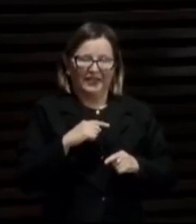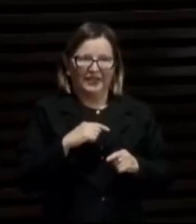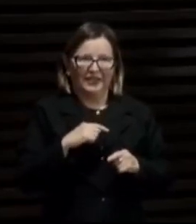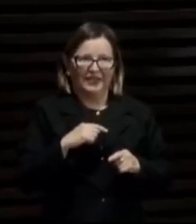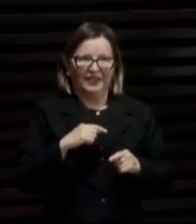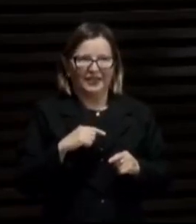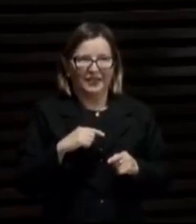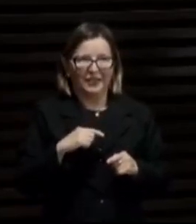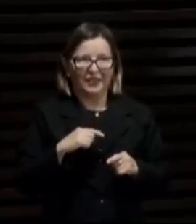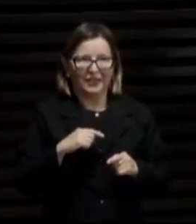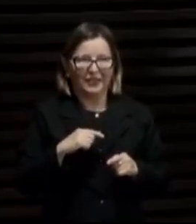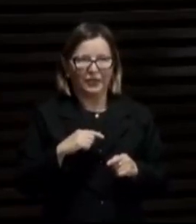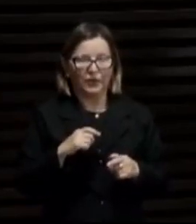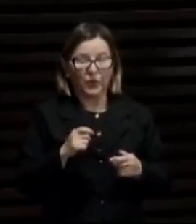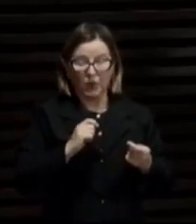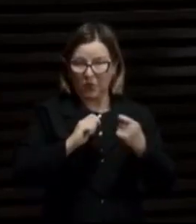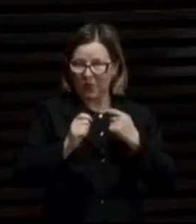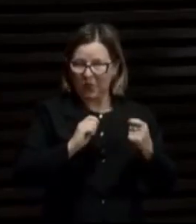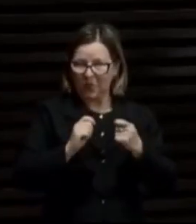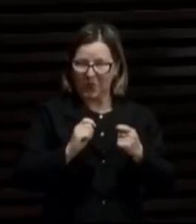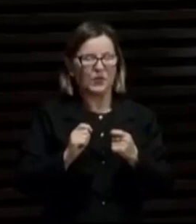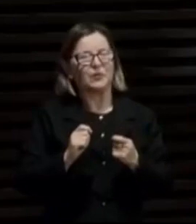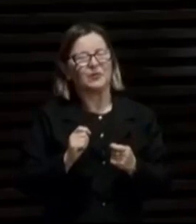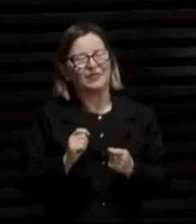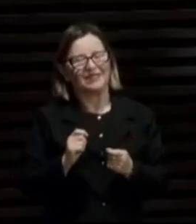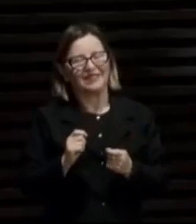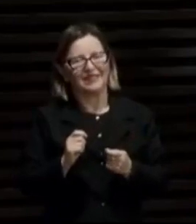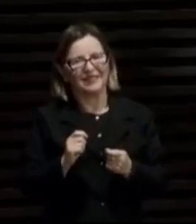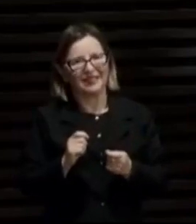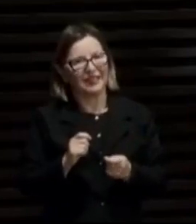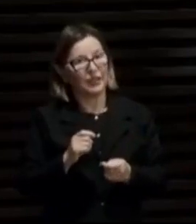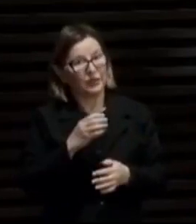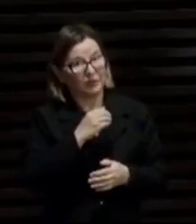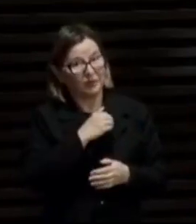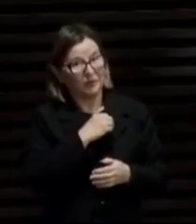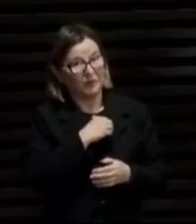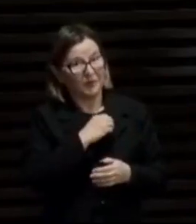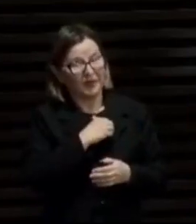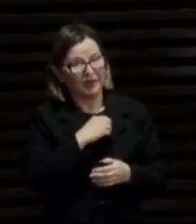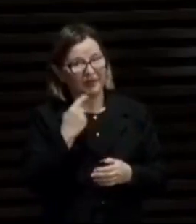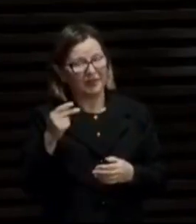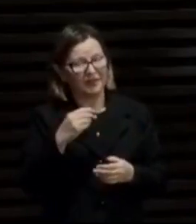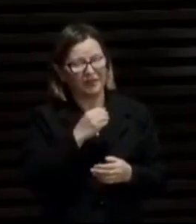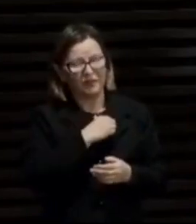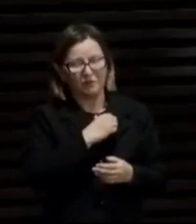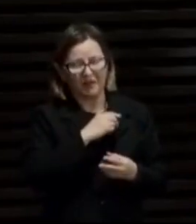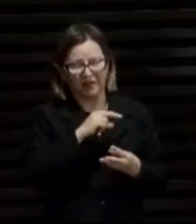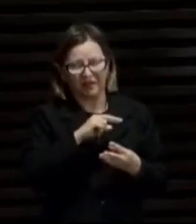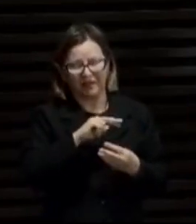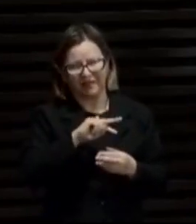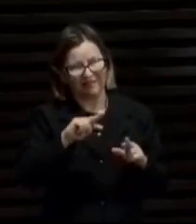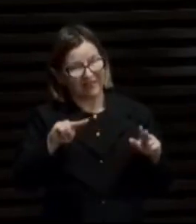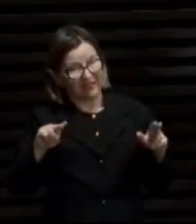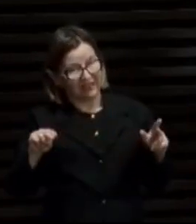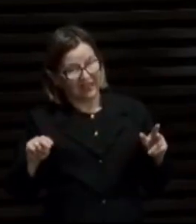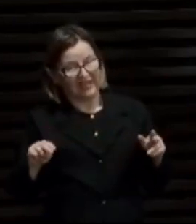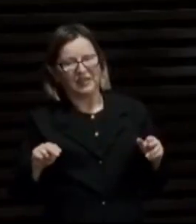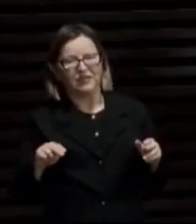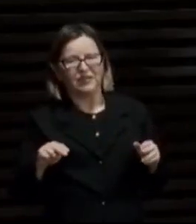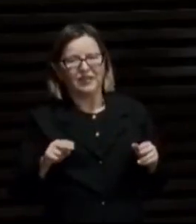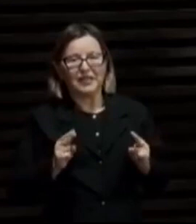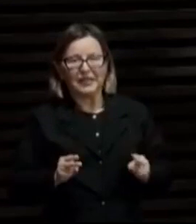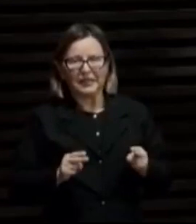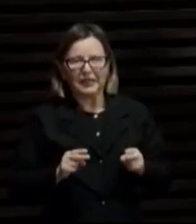e é neles destruído. E as suas várias concupiscências são mais e mais enfraquecidas e